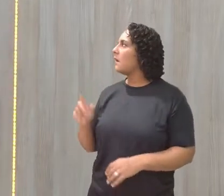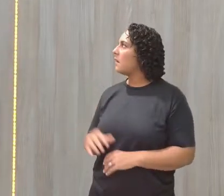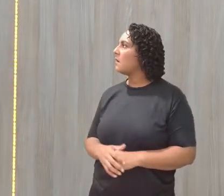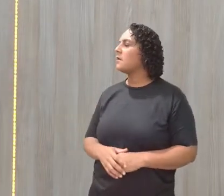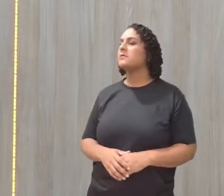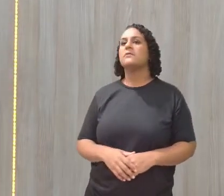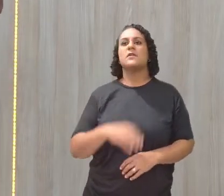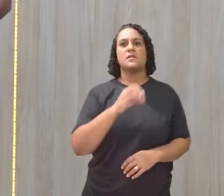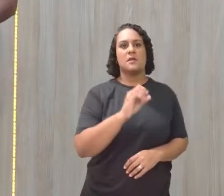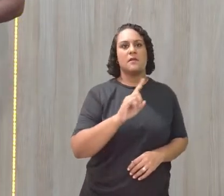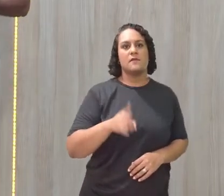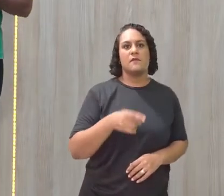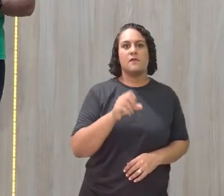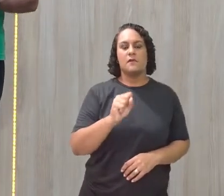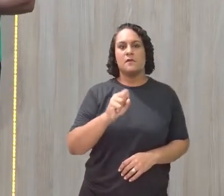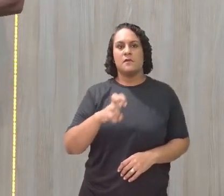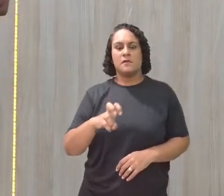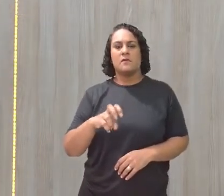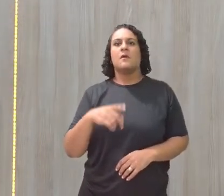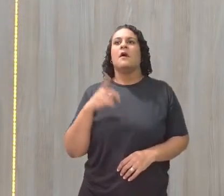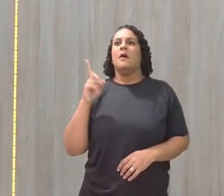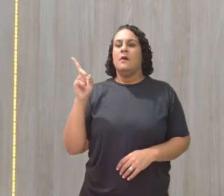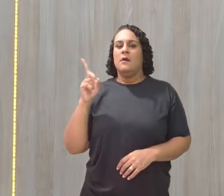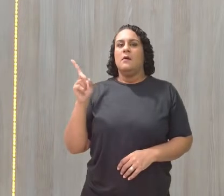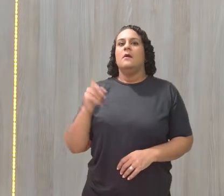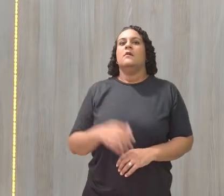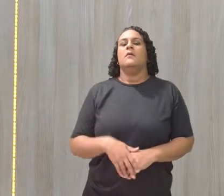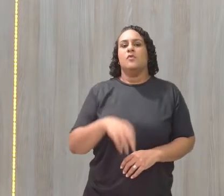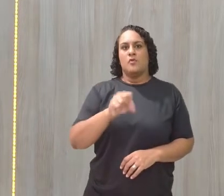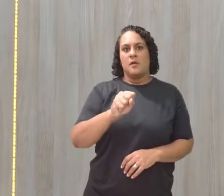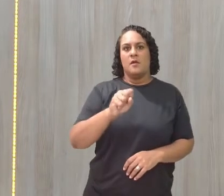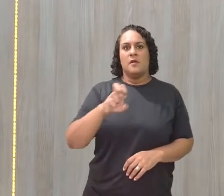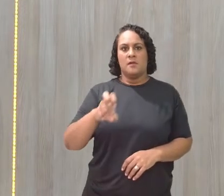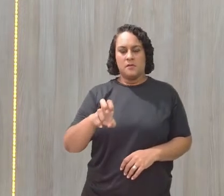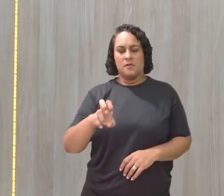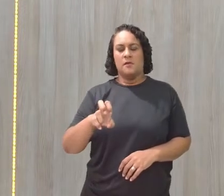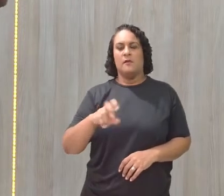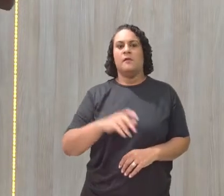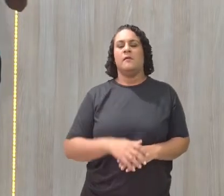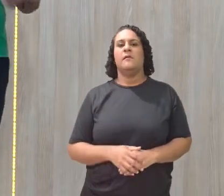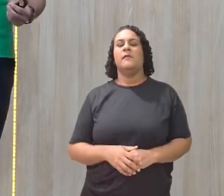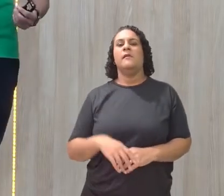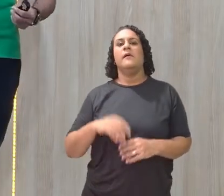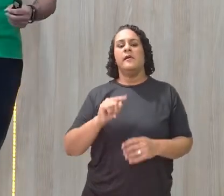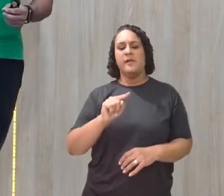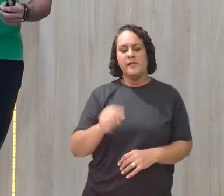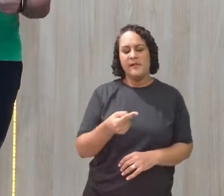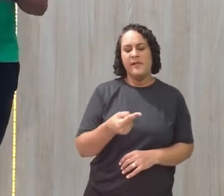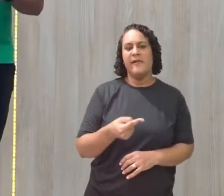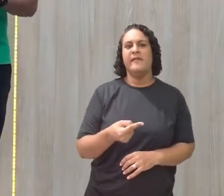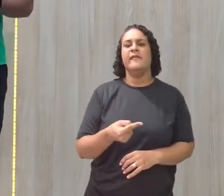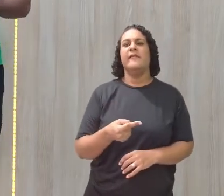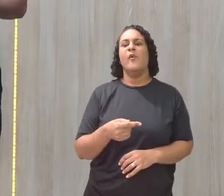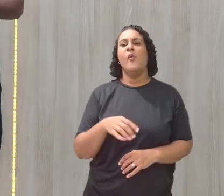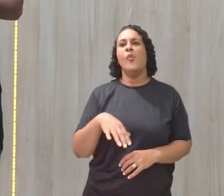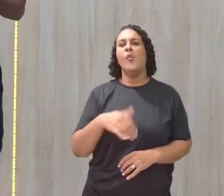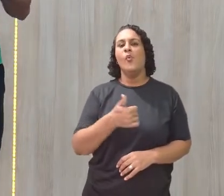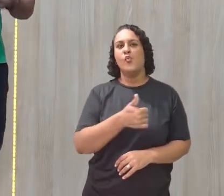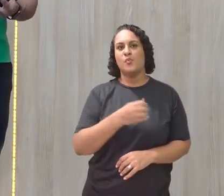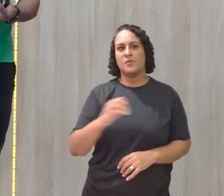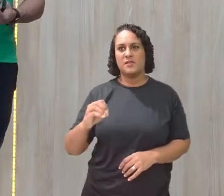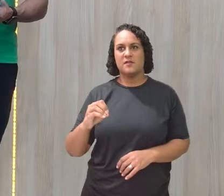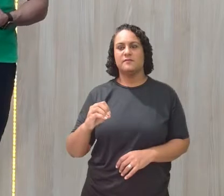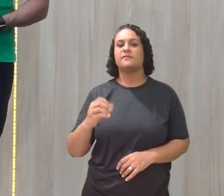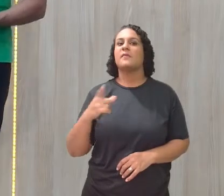85 centésimos. Então pode notar que eu escrevi o número 85 e como o 100, ele é um número composto aí por